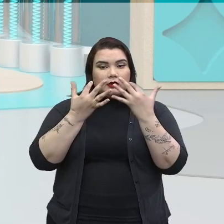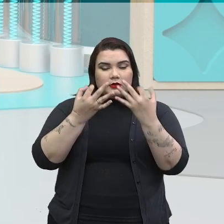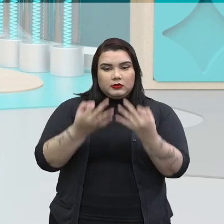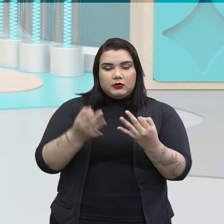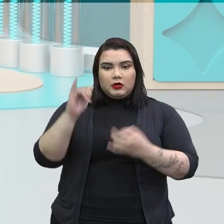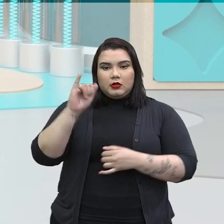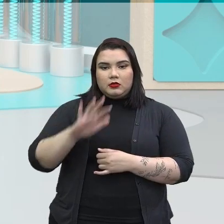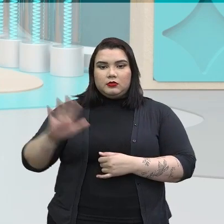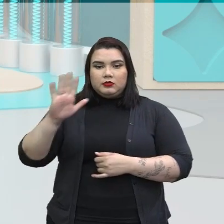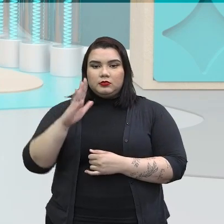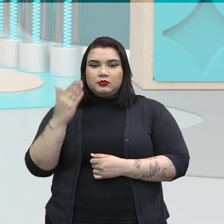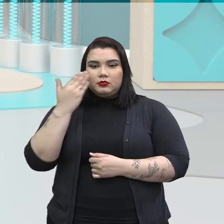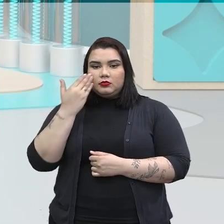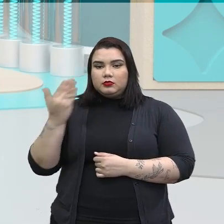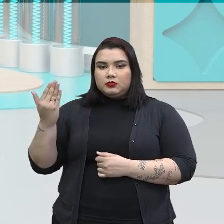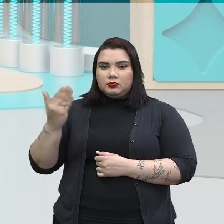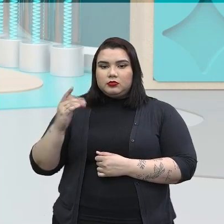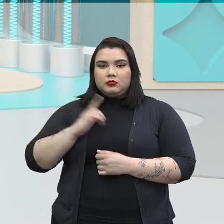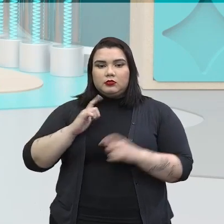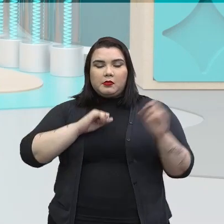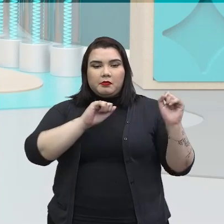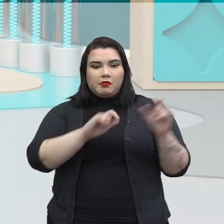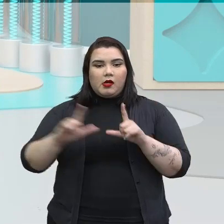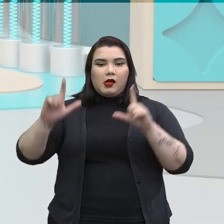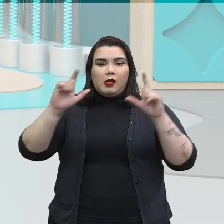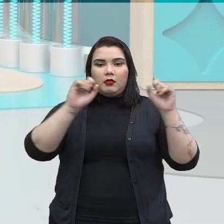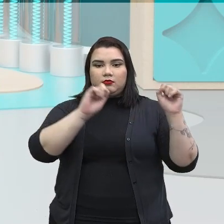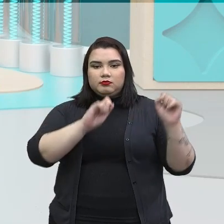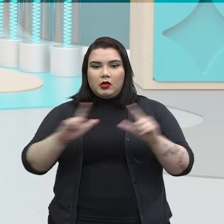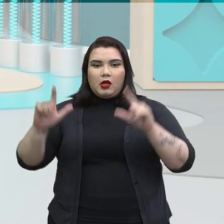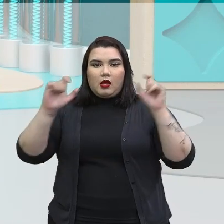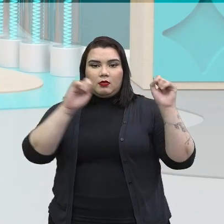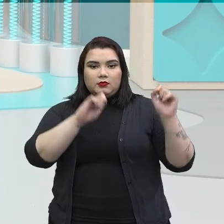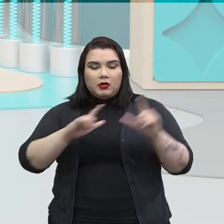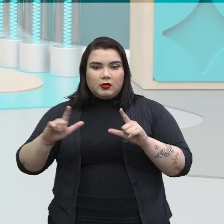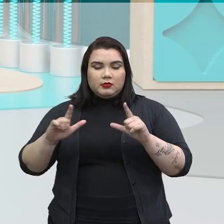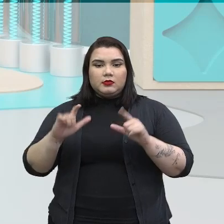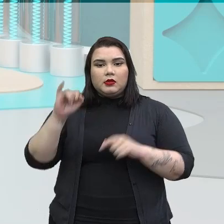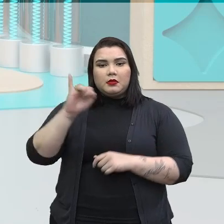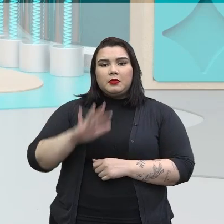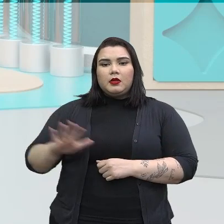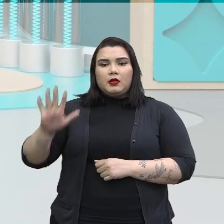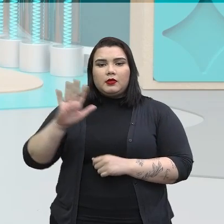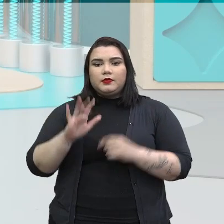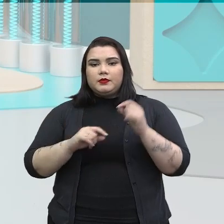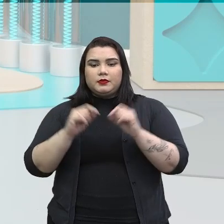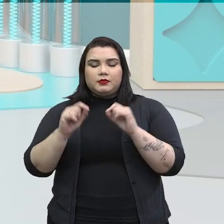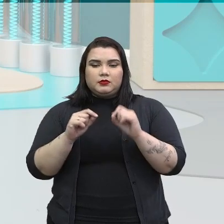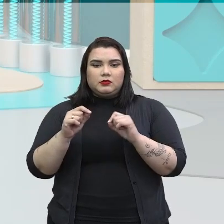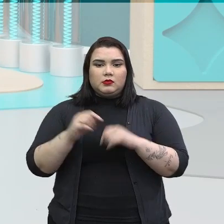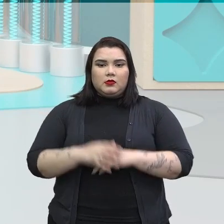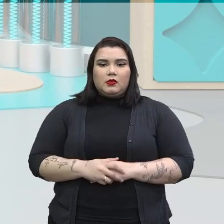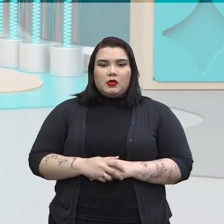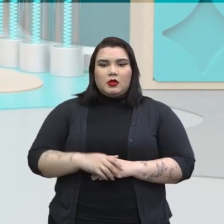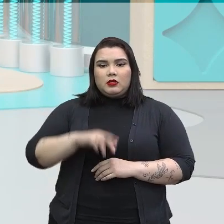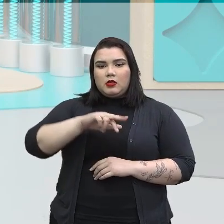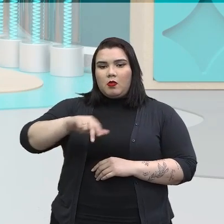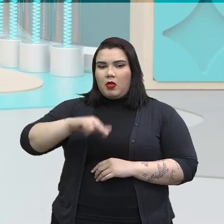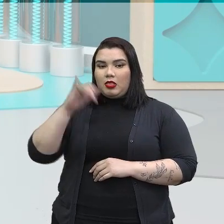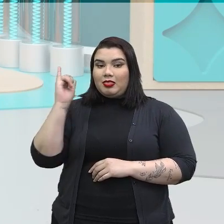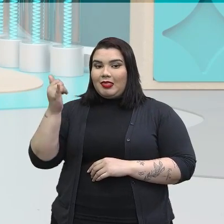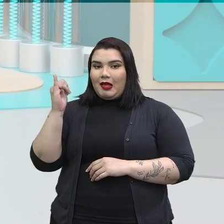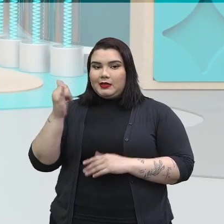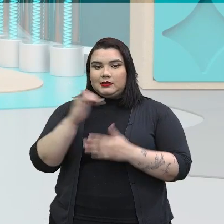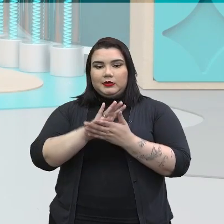nessas imagens aqui que estão passando. Essas imagens, elas não nos passam a ideia de estar narrando